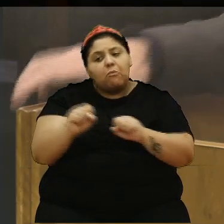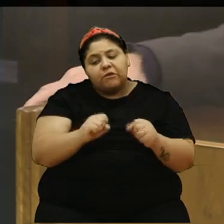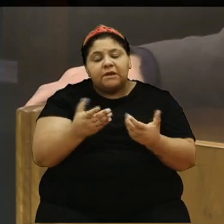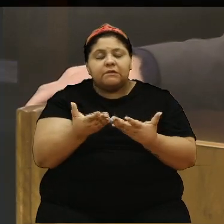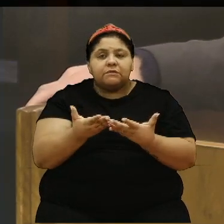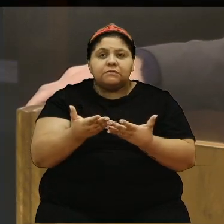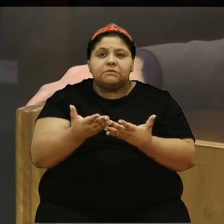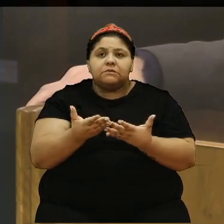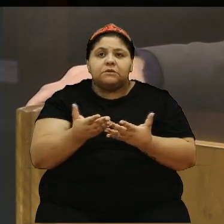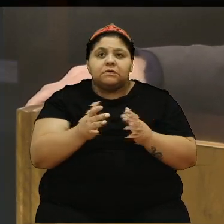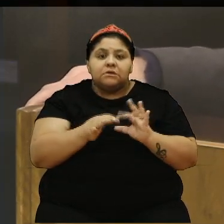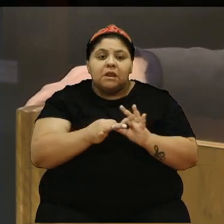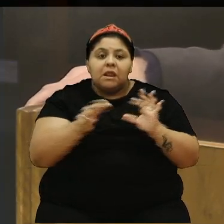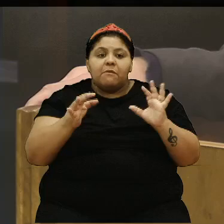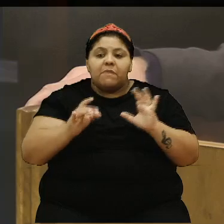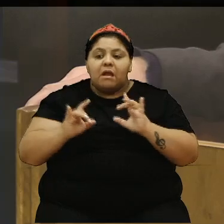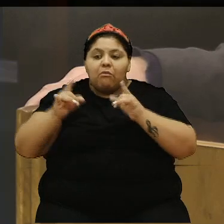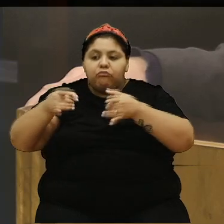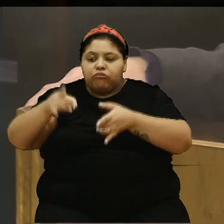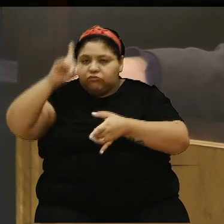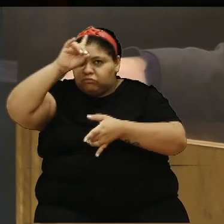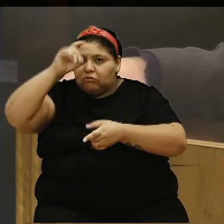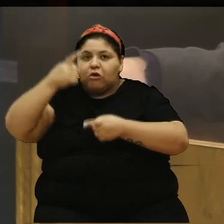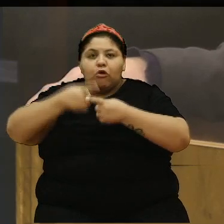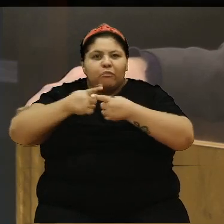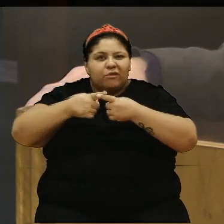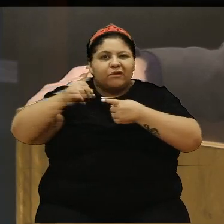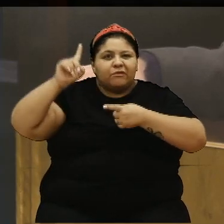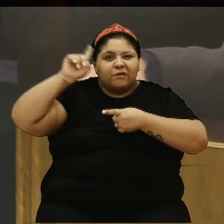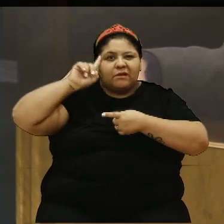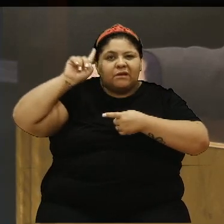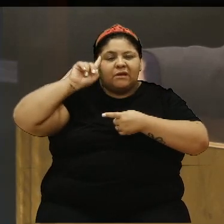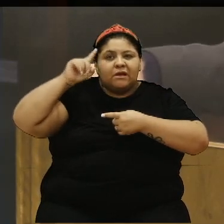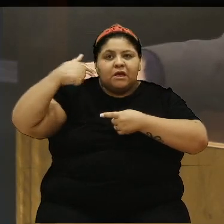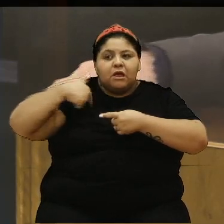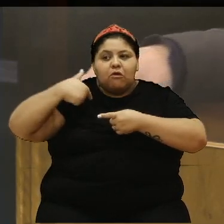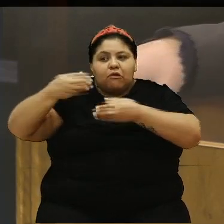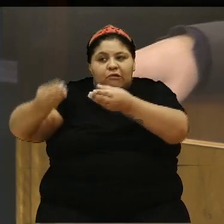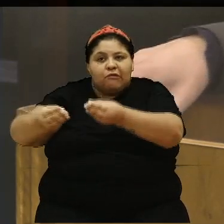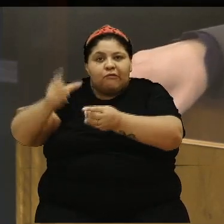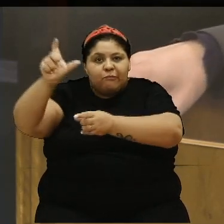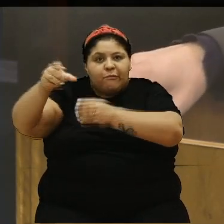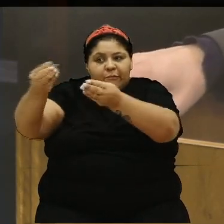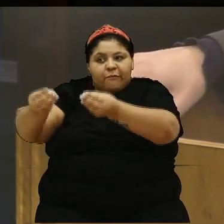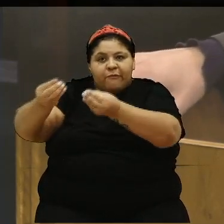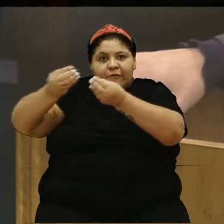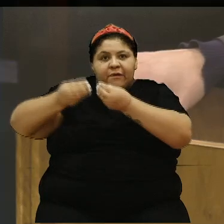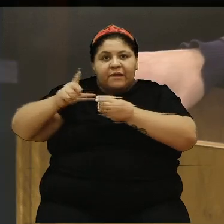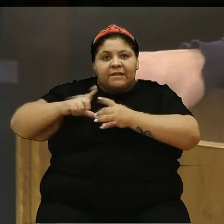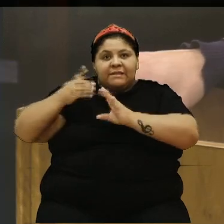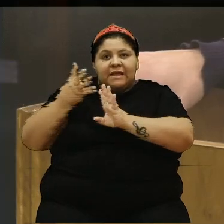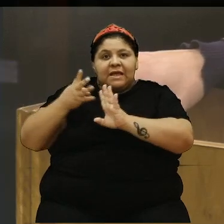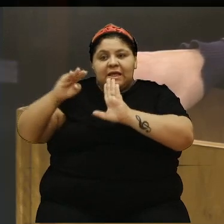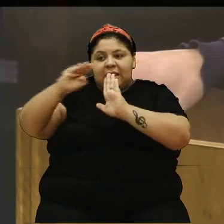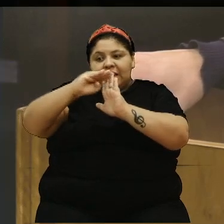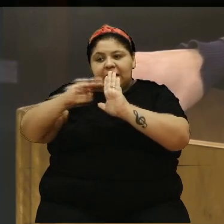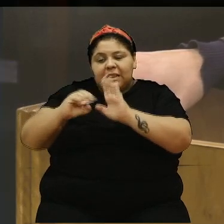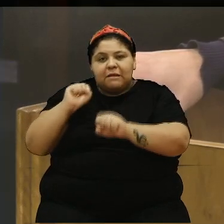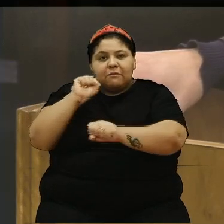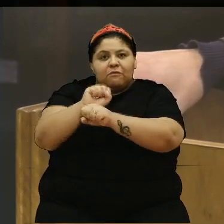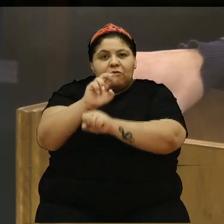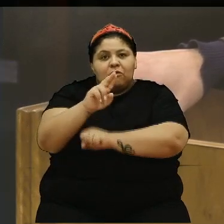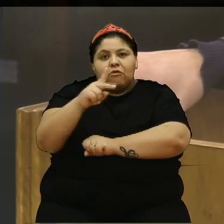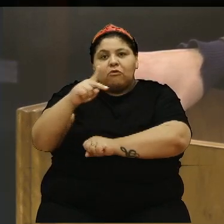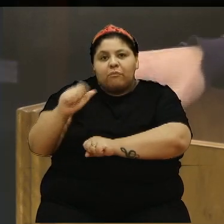aí desafogar os leitos hospitalares, porque diariamente eu recebo no meu gabinete pessoas que estão em lista de espera nas UPAs por